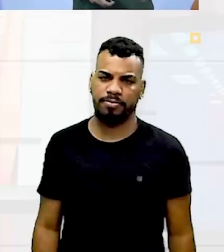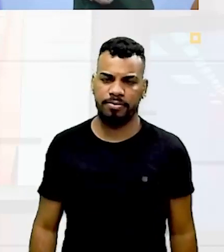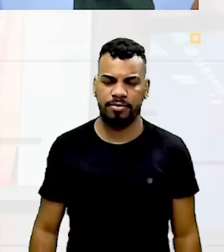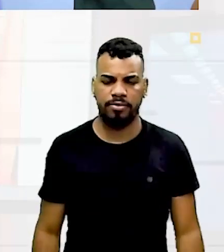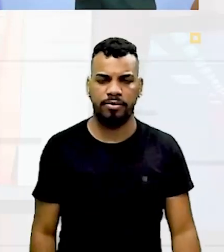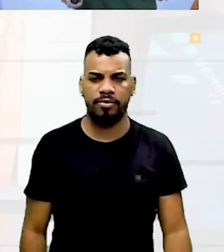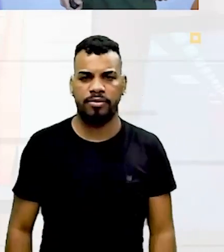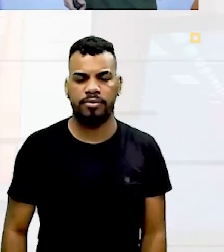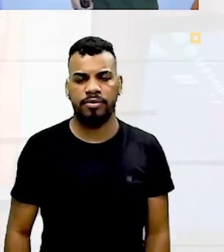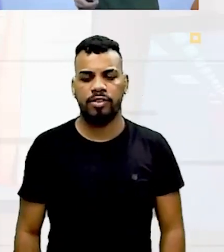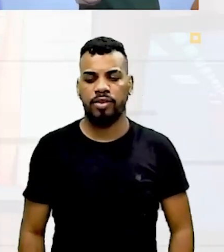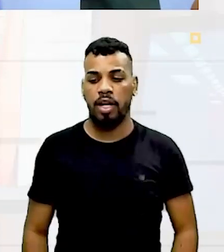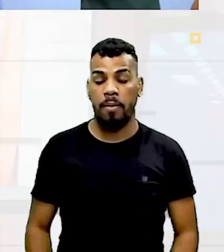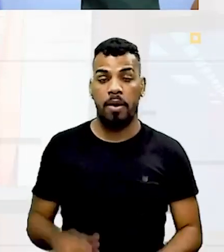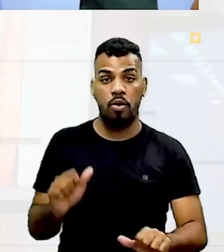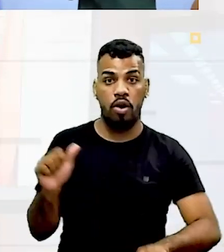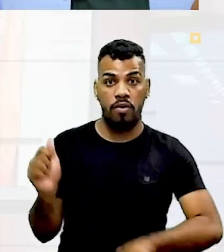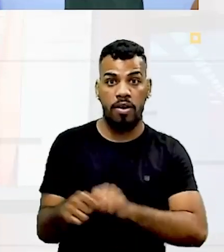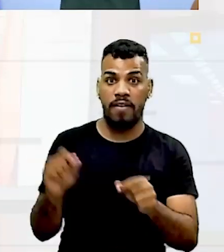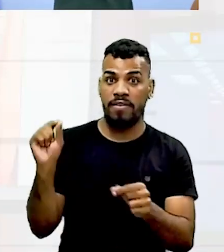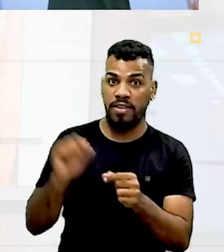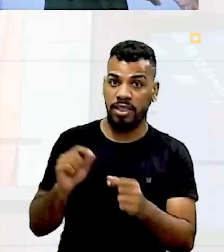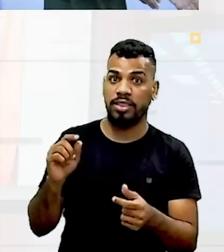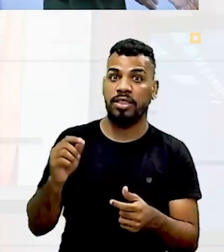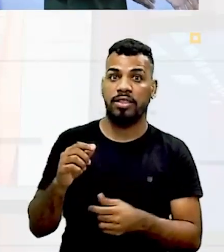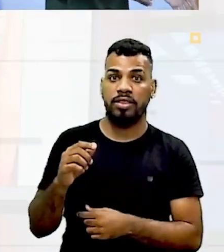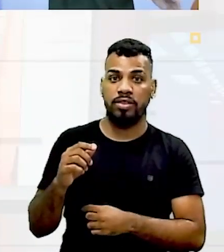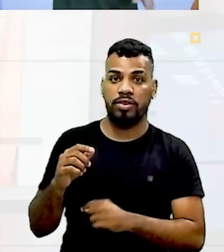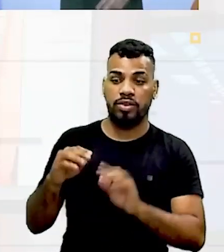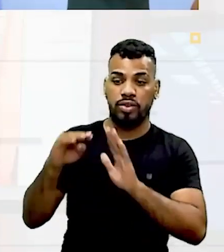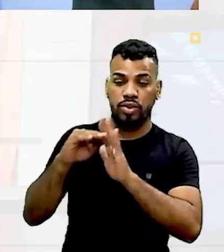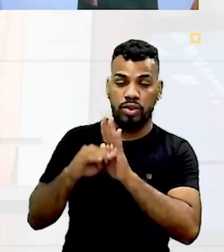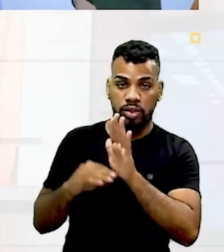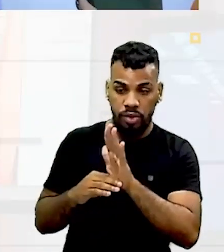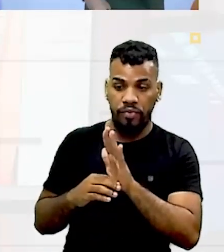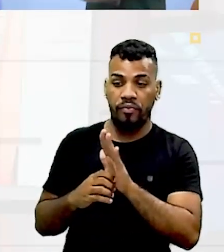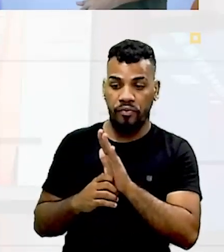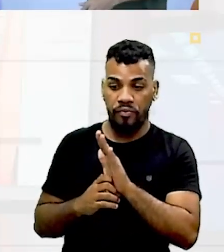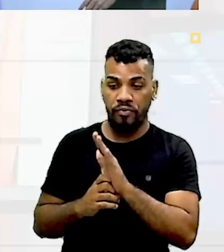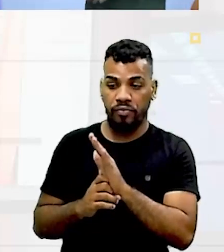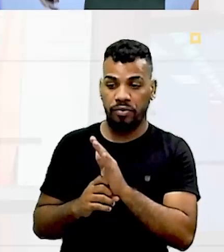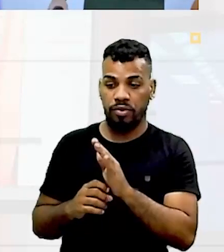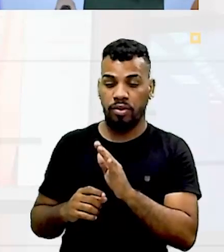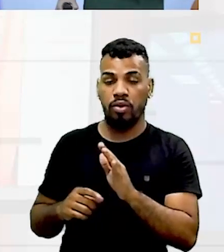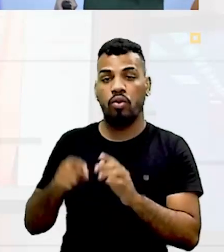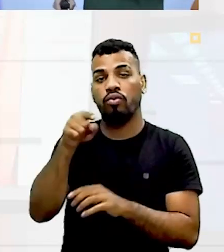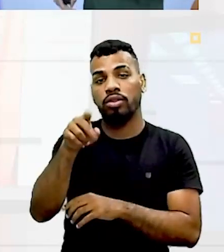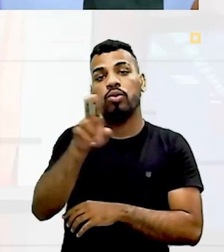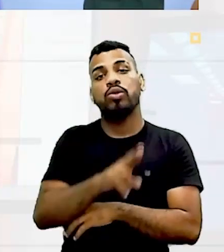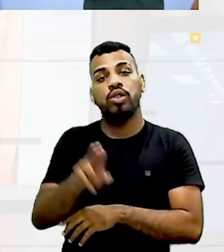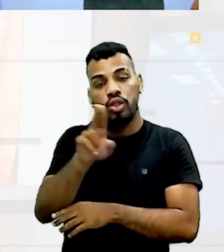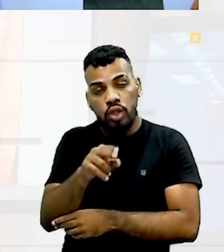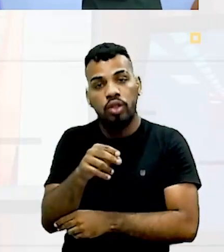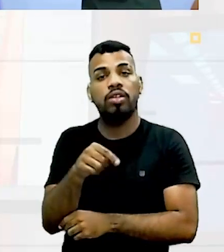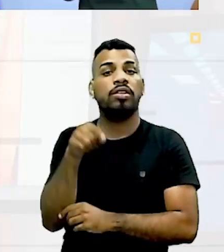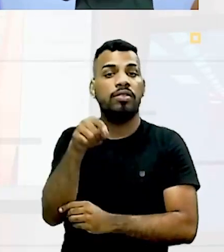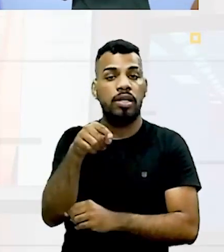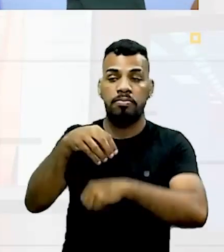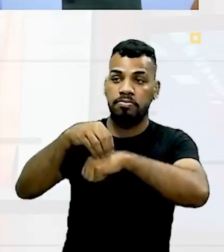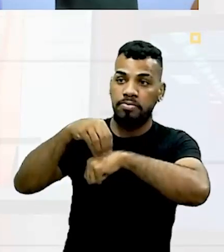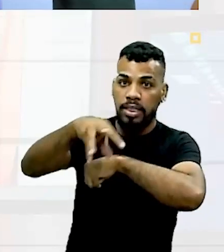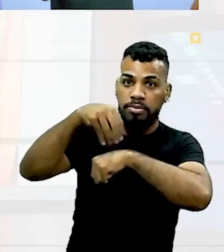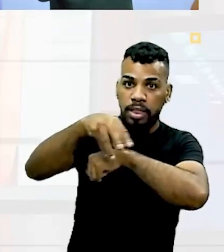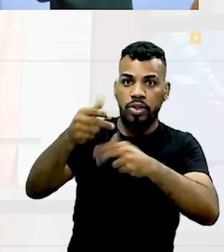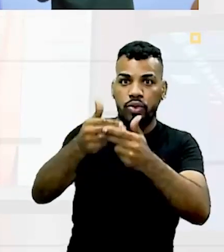Justamente porque o que vai impactar é a aplicação dos 12 princípios nas ferramentas que você utilizou para você passar